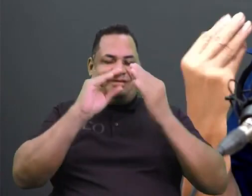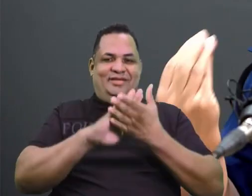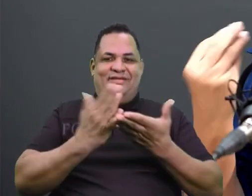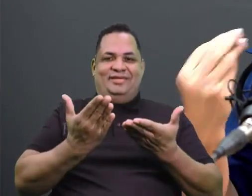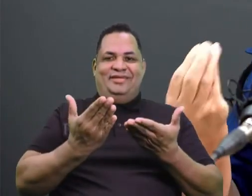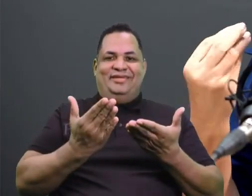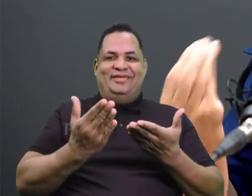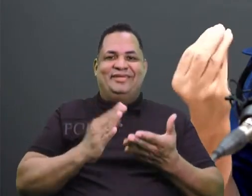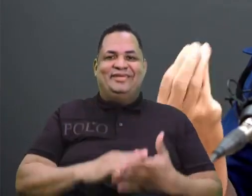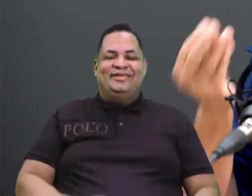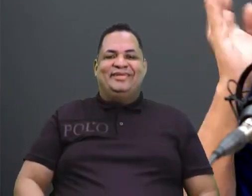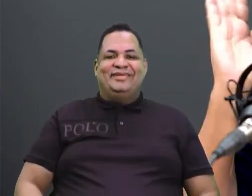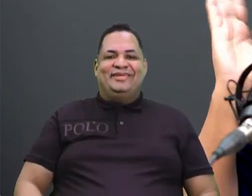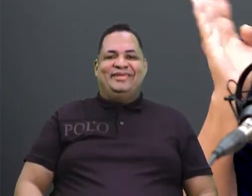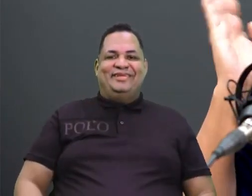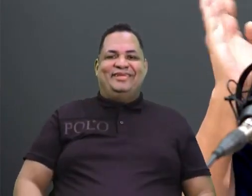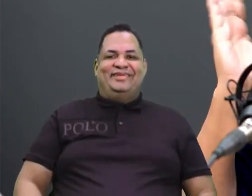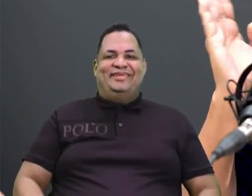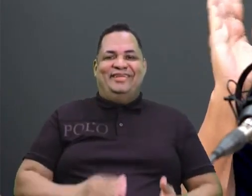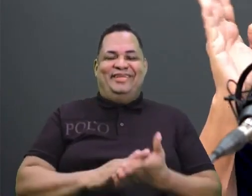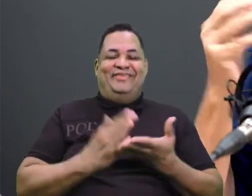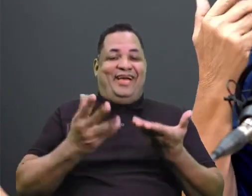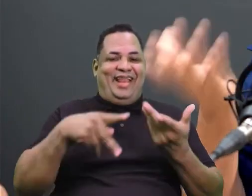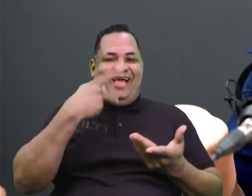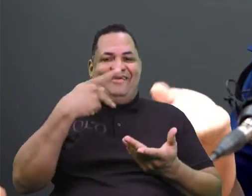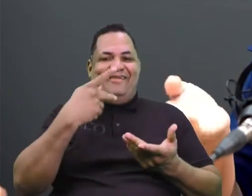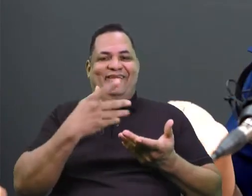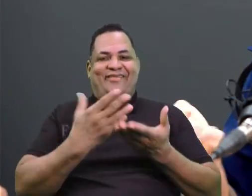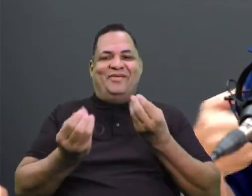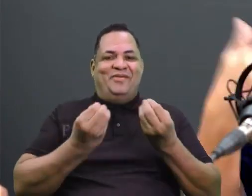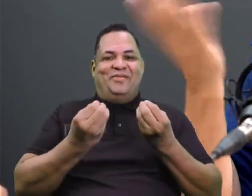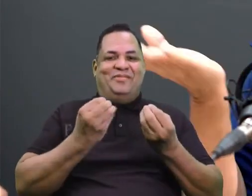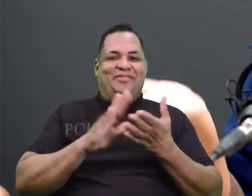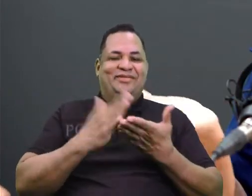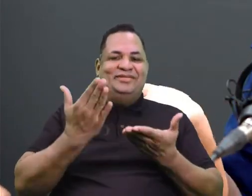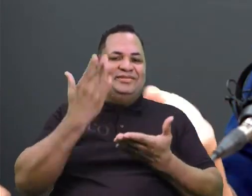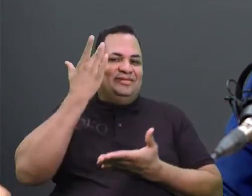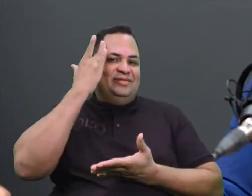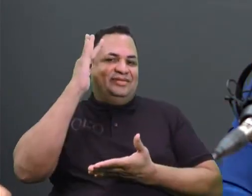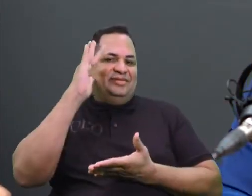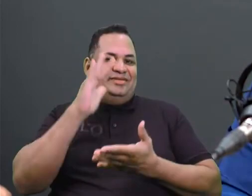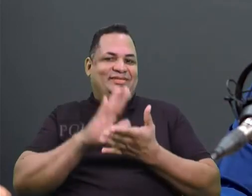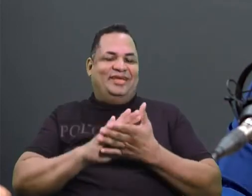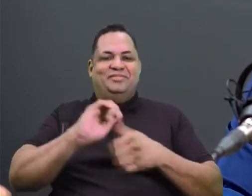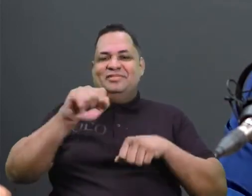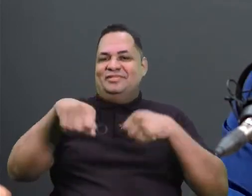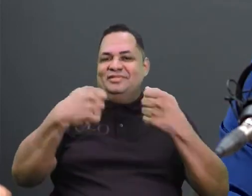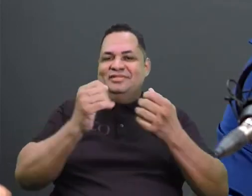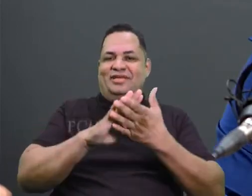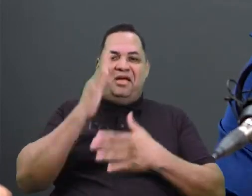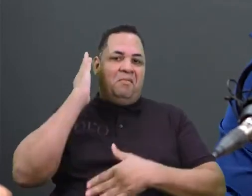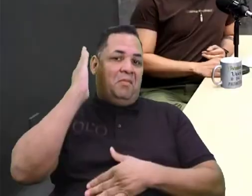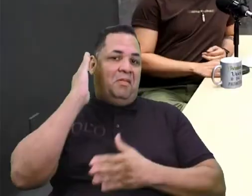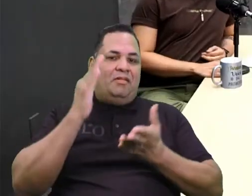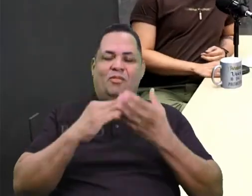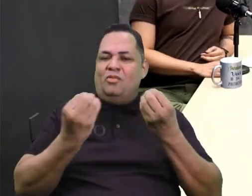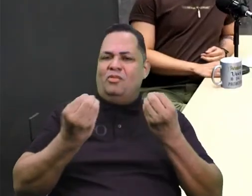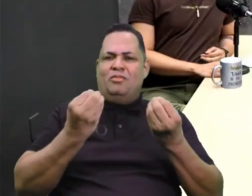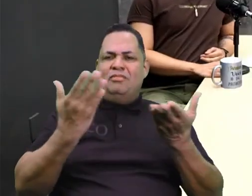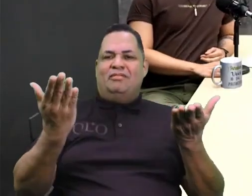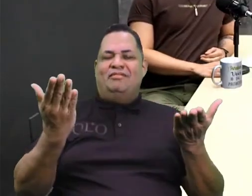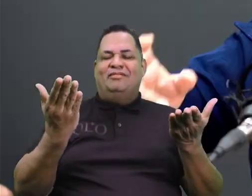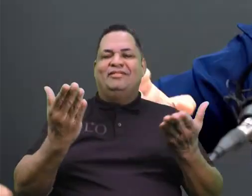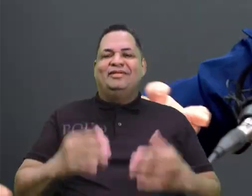perguntava, como? Burra, não sabe sinais, trabalha há 12 anos. E aí eu